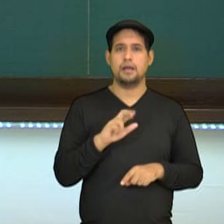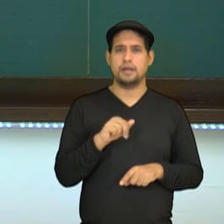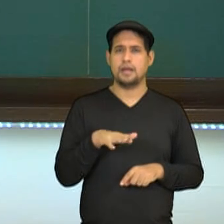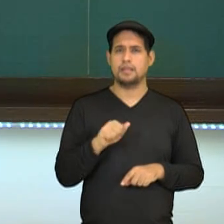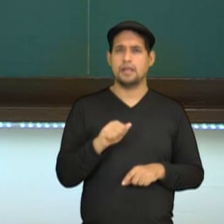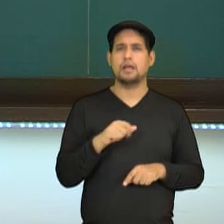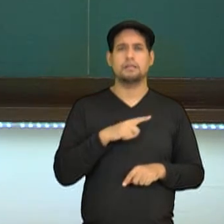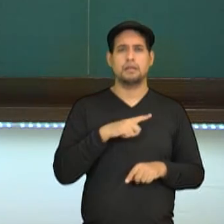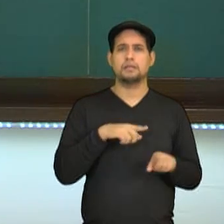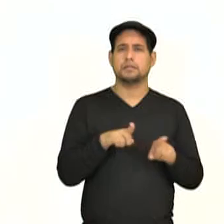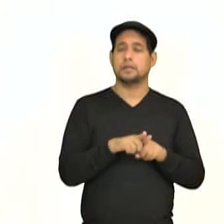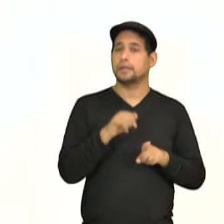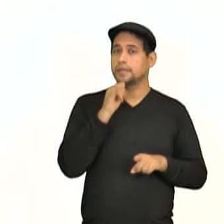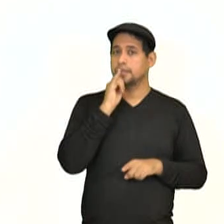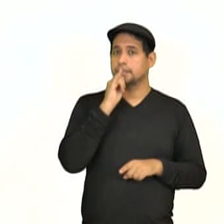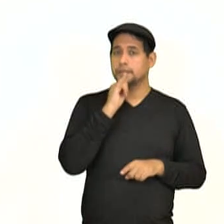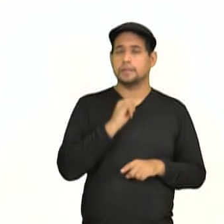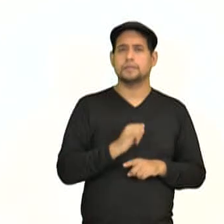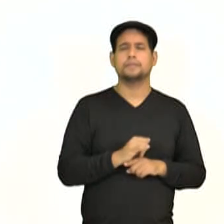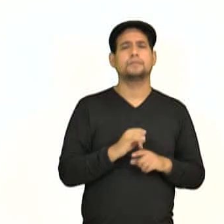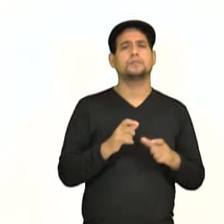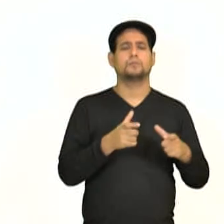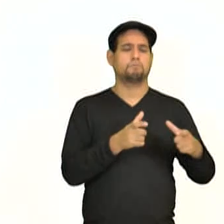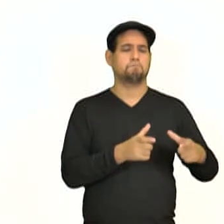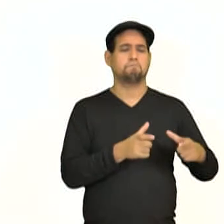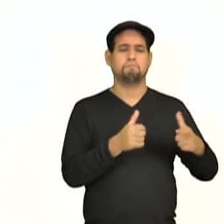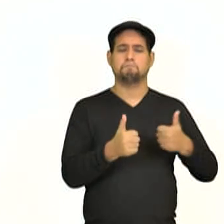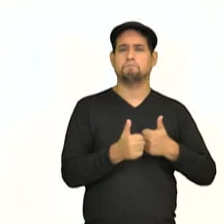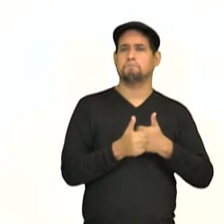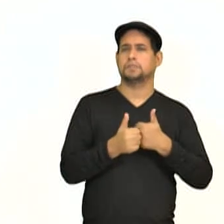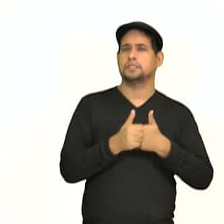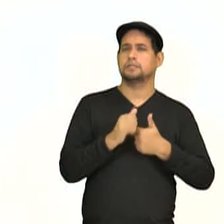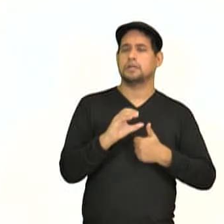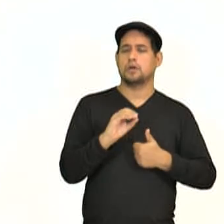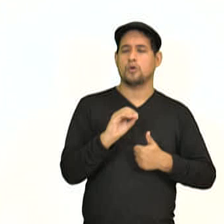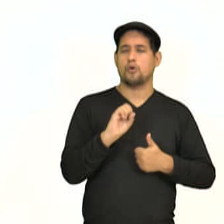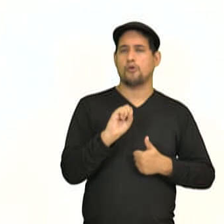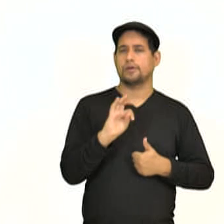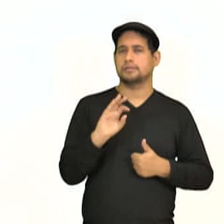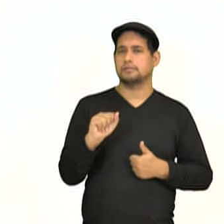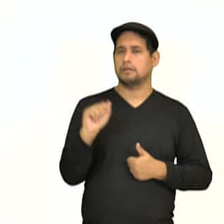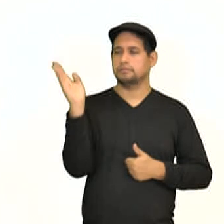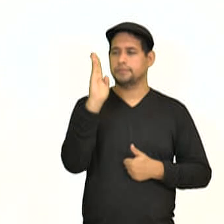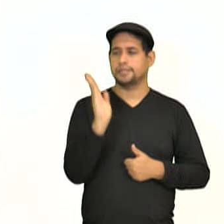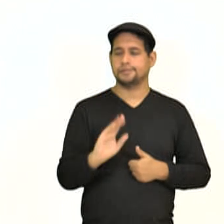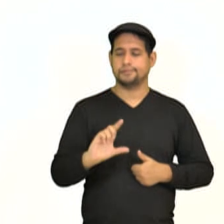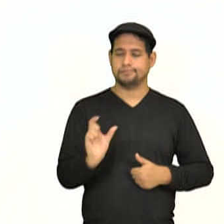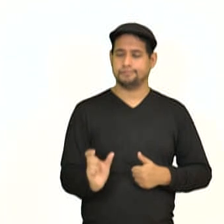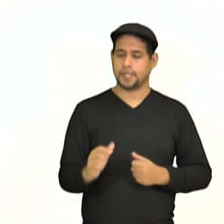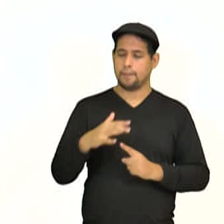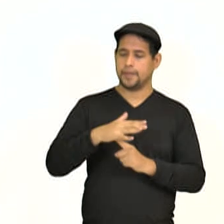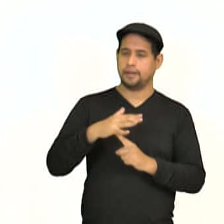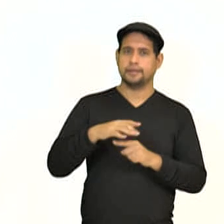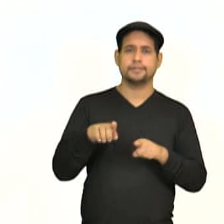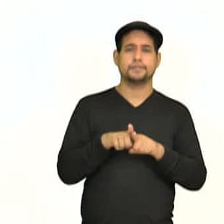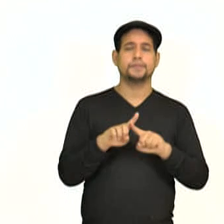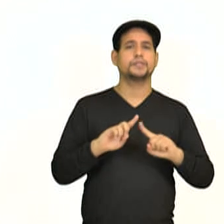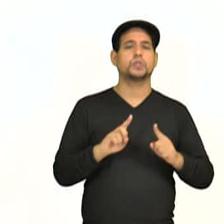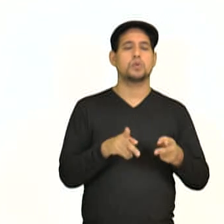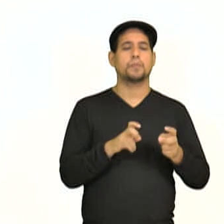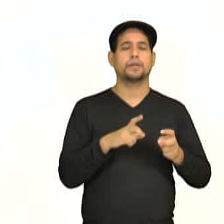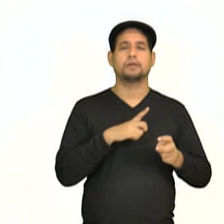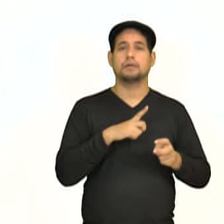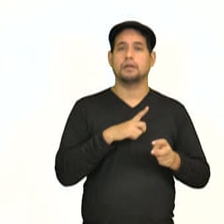a região, na região mais próxima à costa brasileira, do Paraná especificadamente, como nós